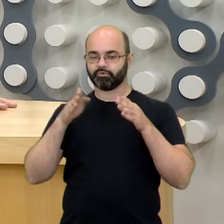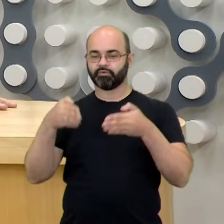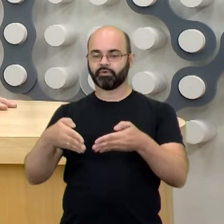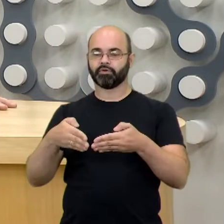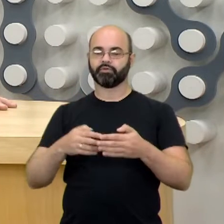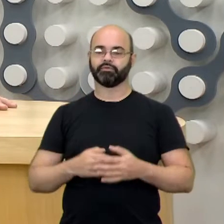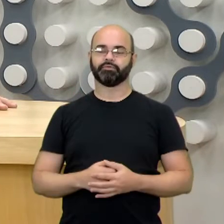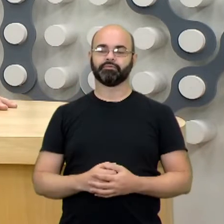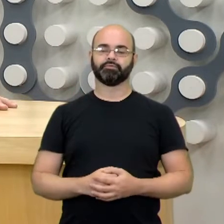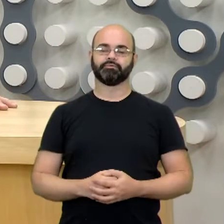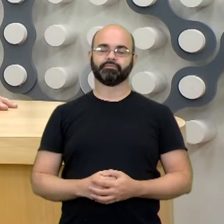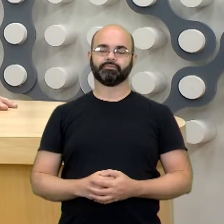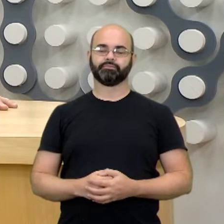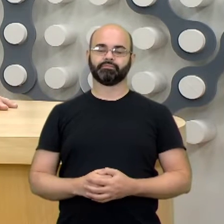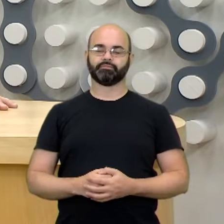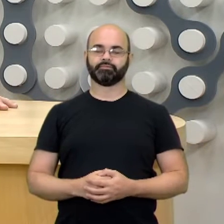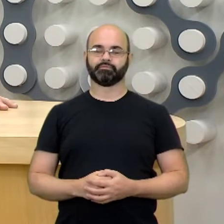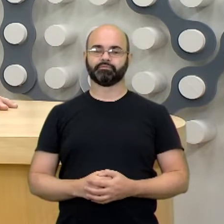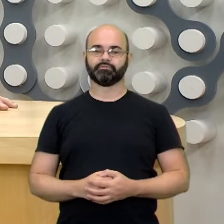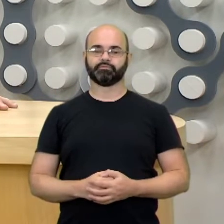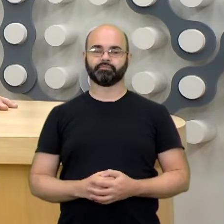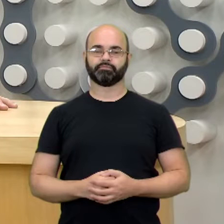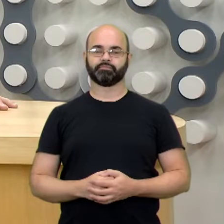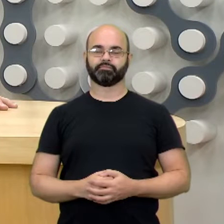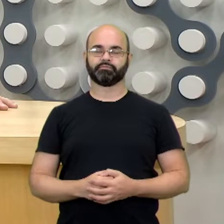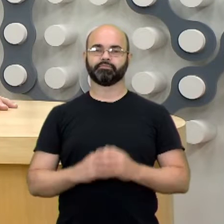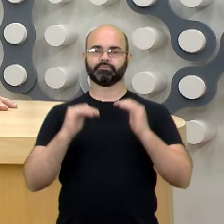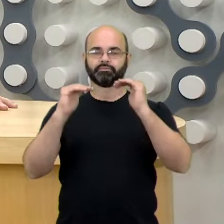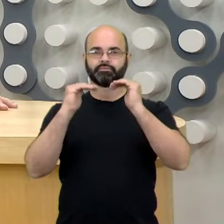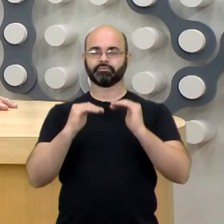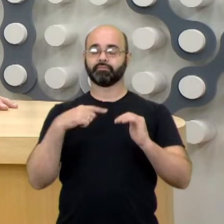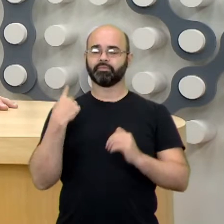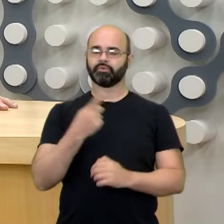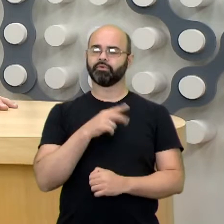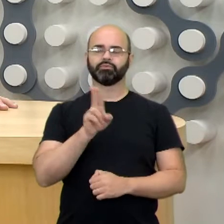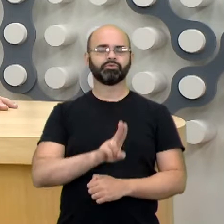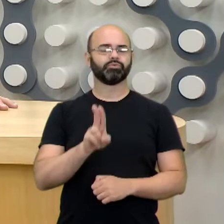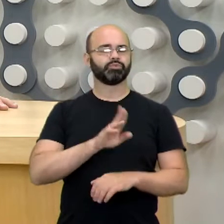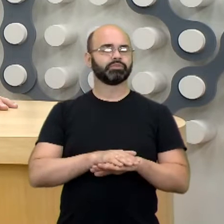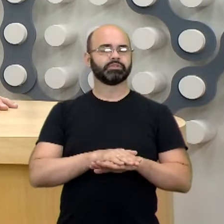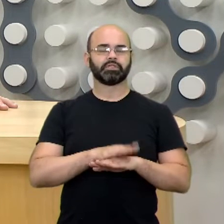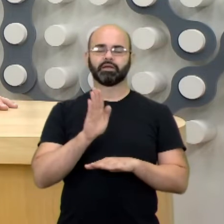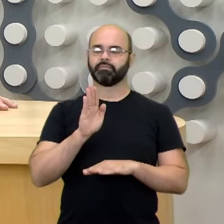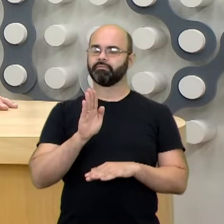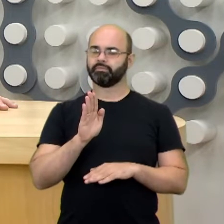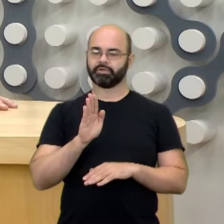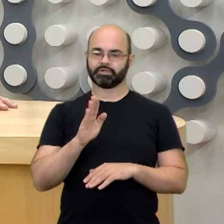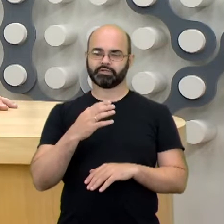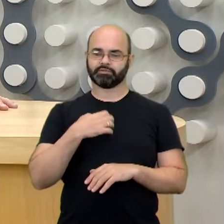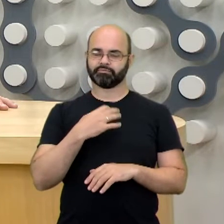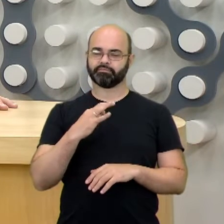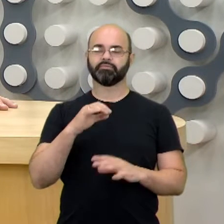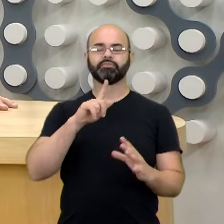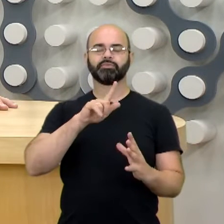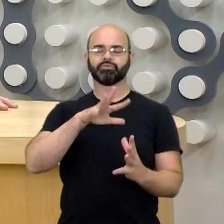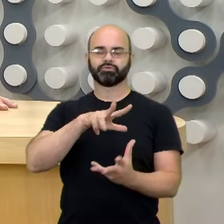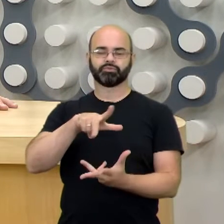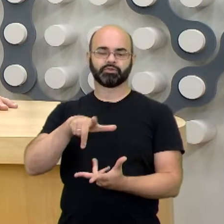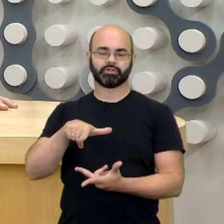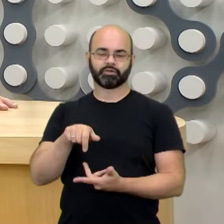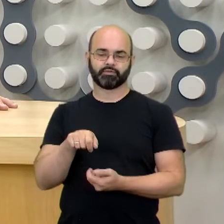próxima aí, que essa aqui é uma das que nós mais utilizamos aí nas aulas de geografia, né, que é um instituto